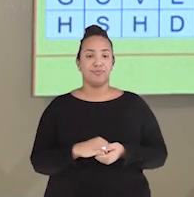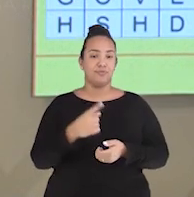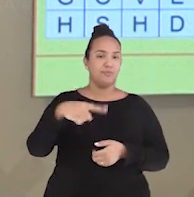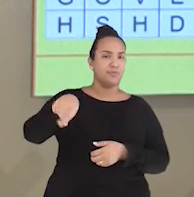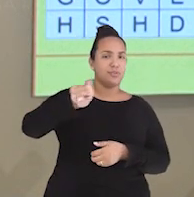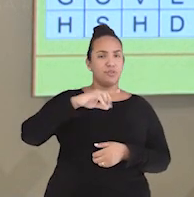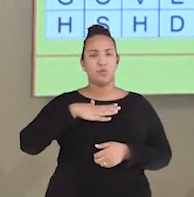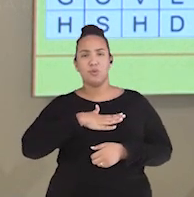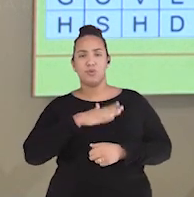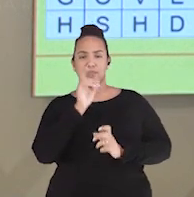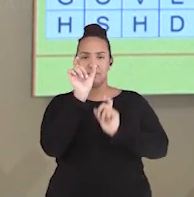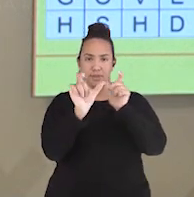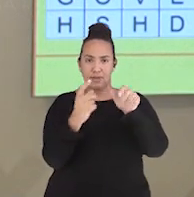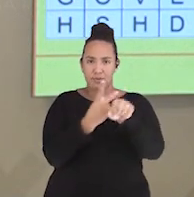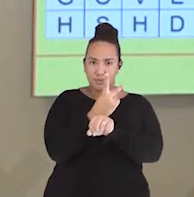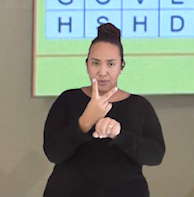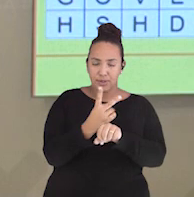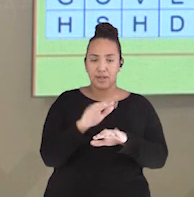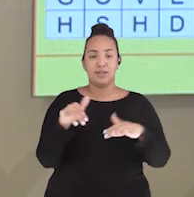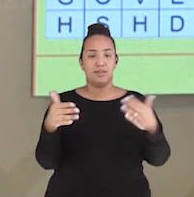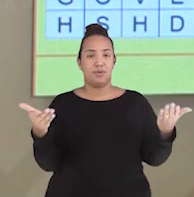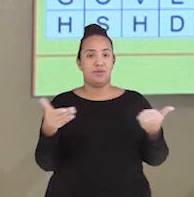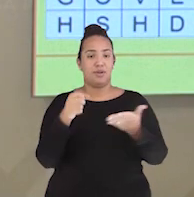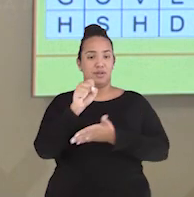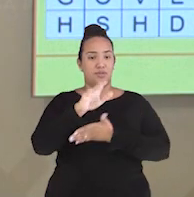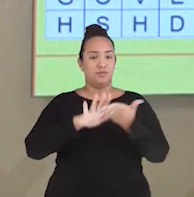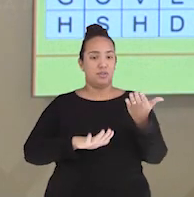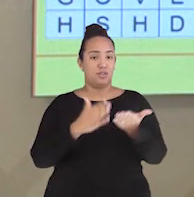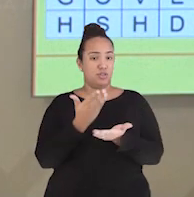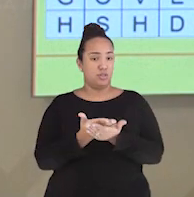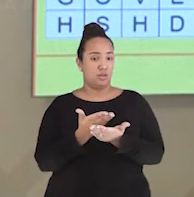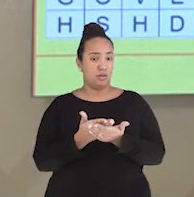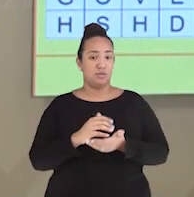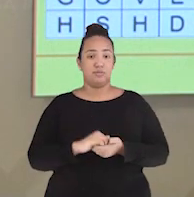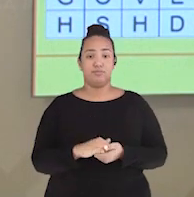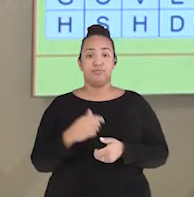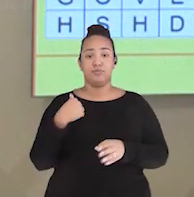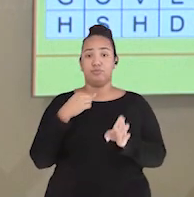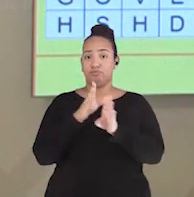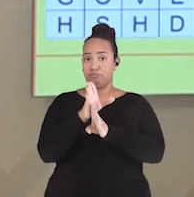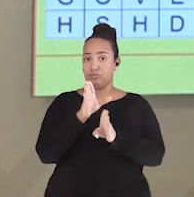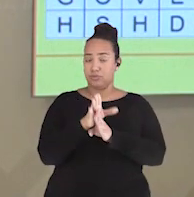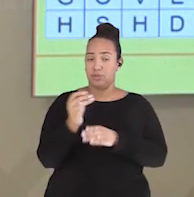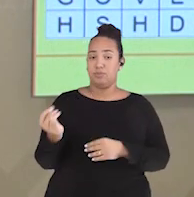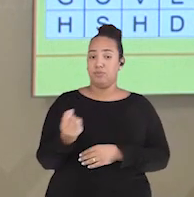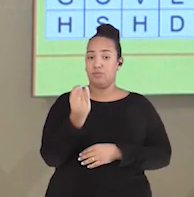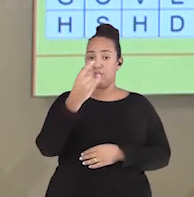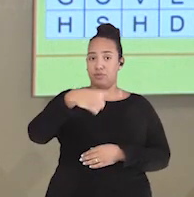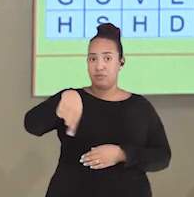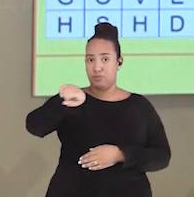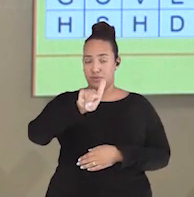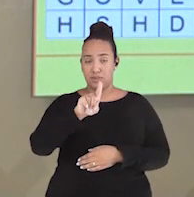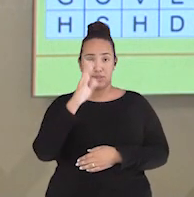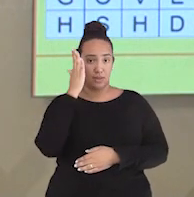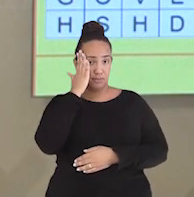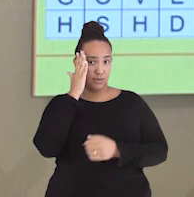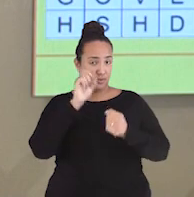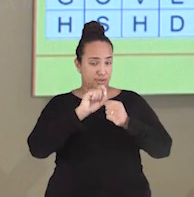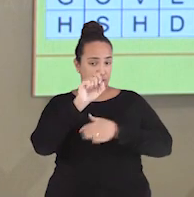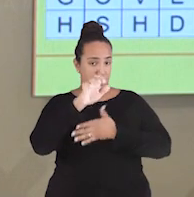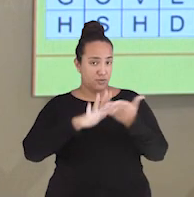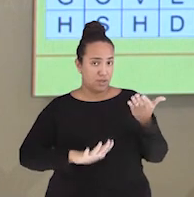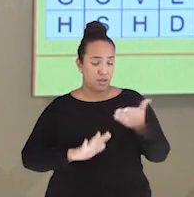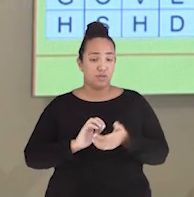de caça-palavras? Essa será a atividade de fixação da nossa aula. Vou deixar aqui algumas dicas importantes para você ter êxito nessa atividade. O